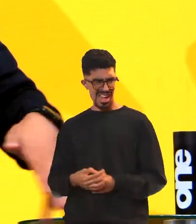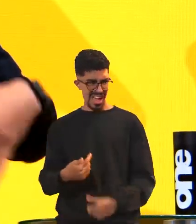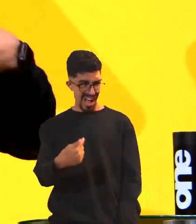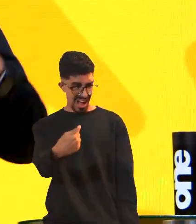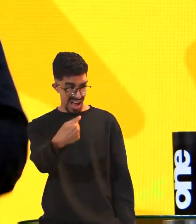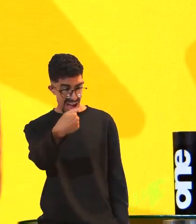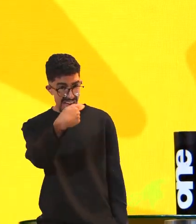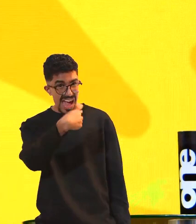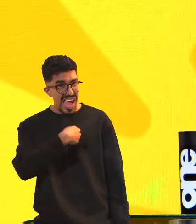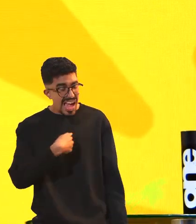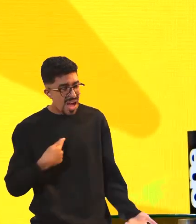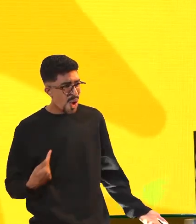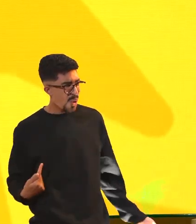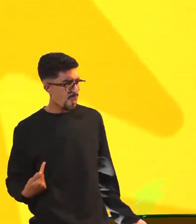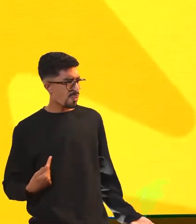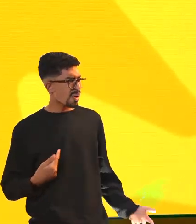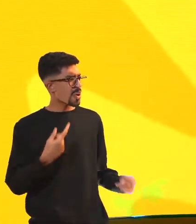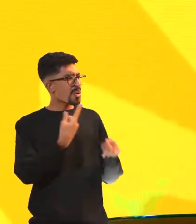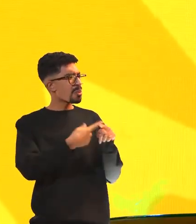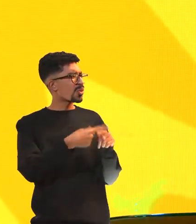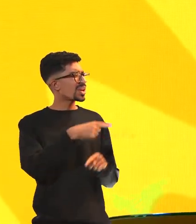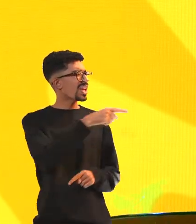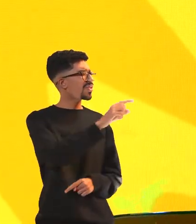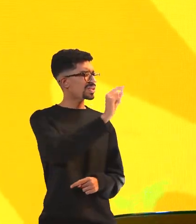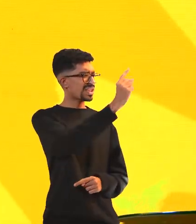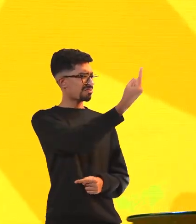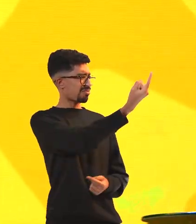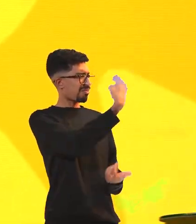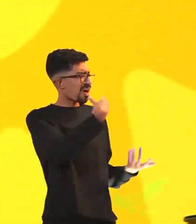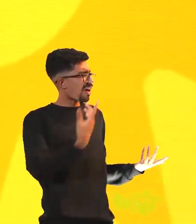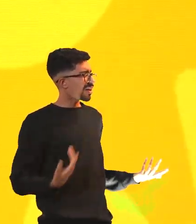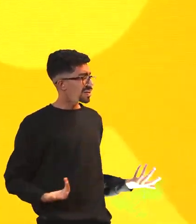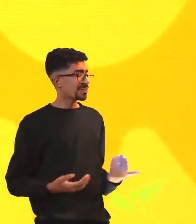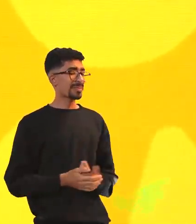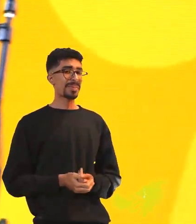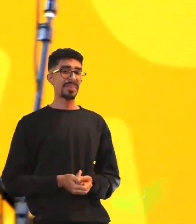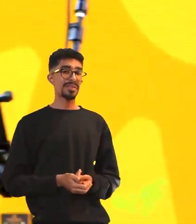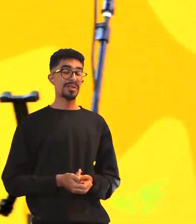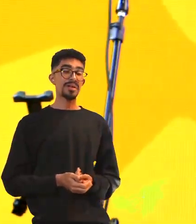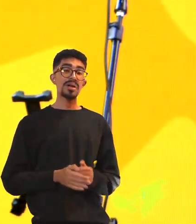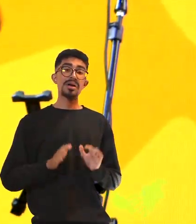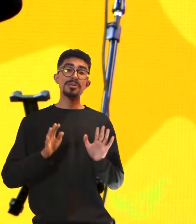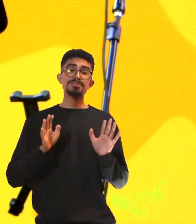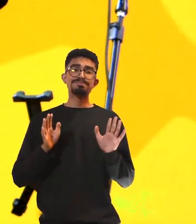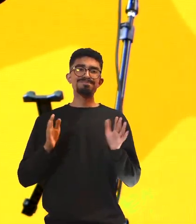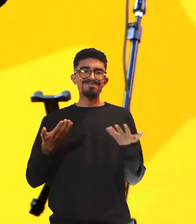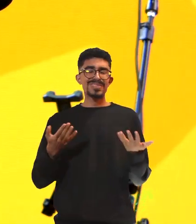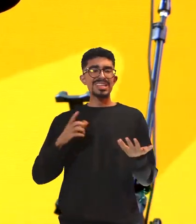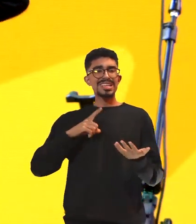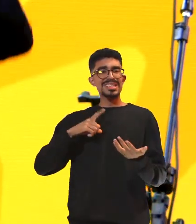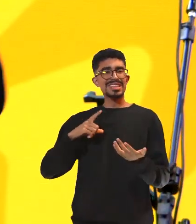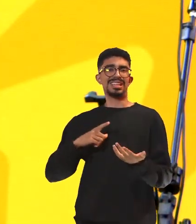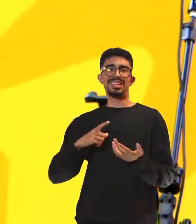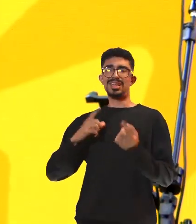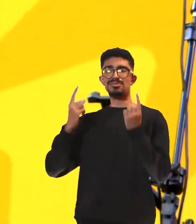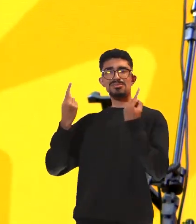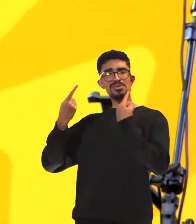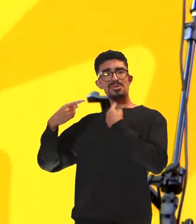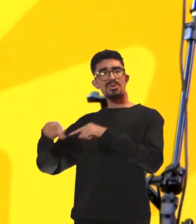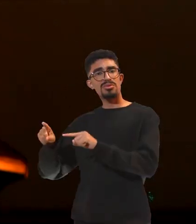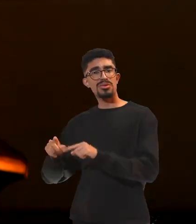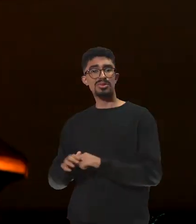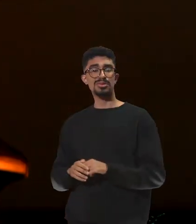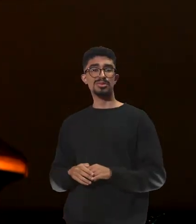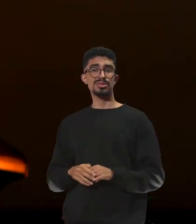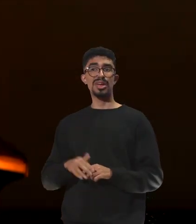tá tudo bem, faz tempo que eu não te vejo. Tá me cobrando que eu não vou? Confronto, todo mundo, sabe? Mas